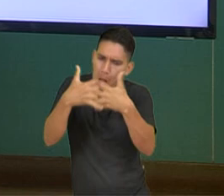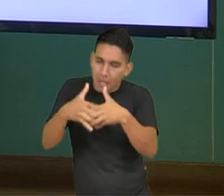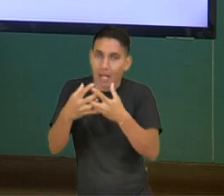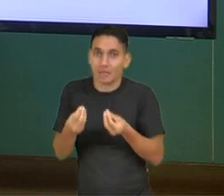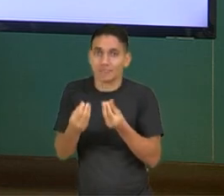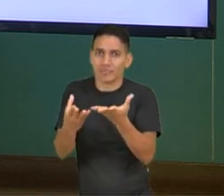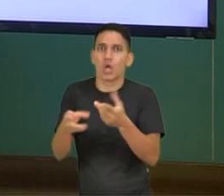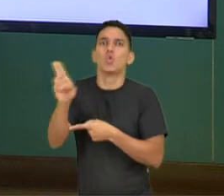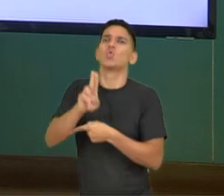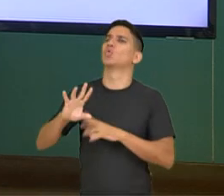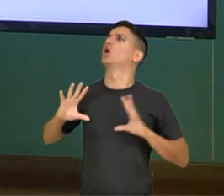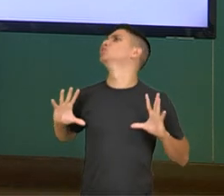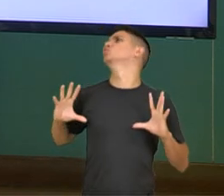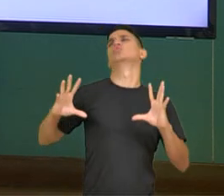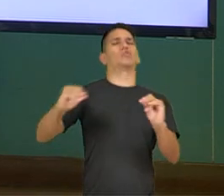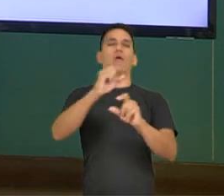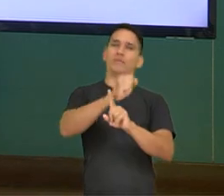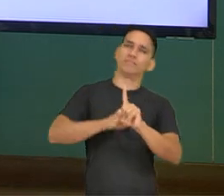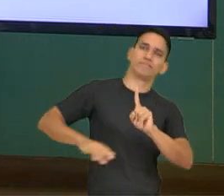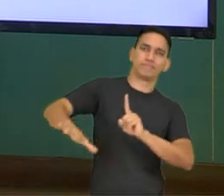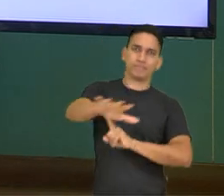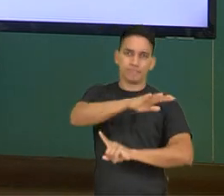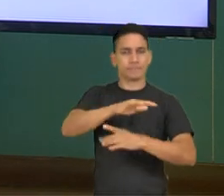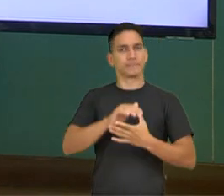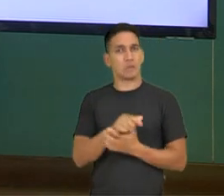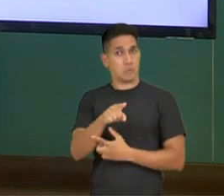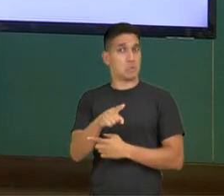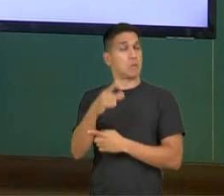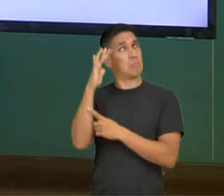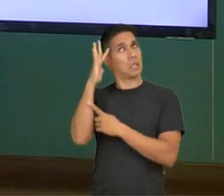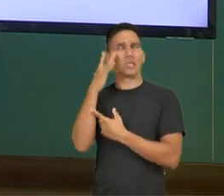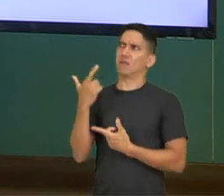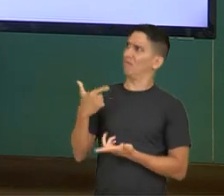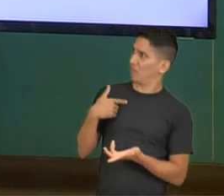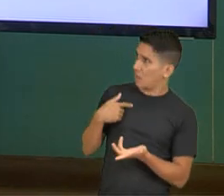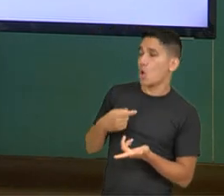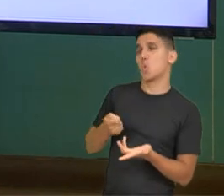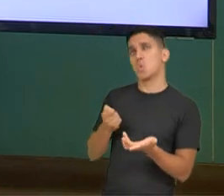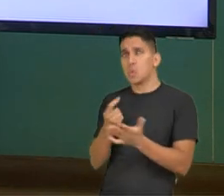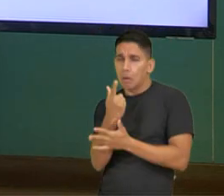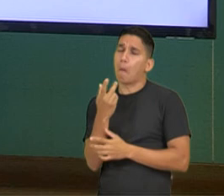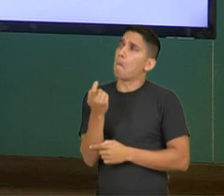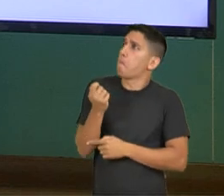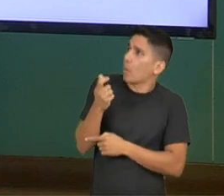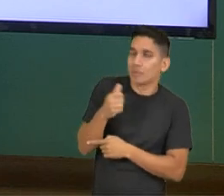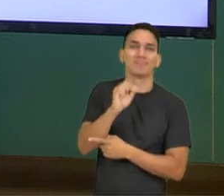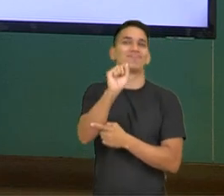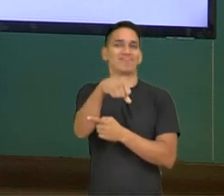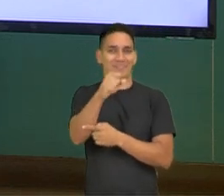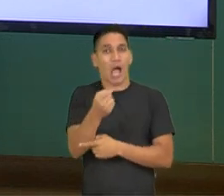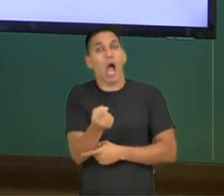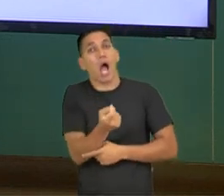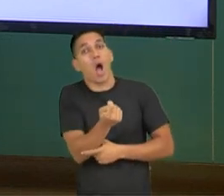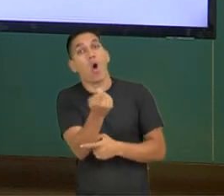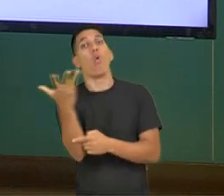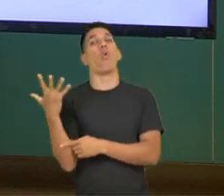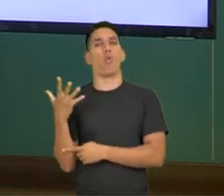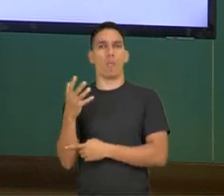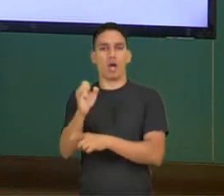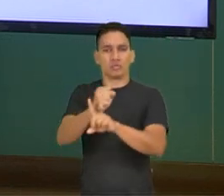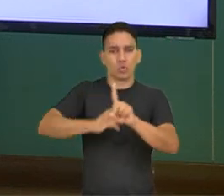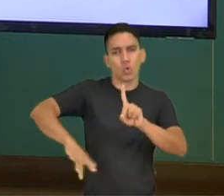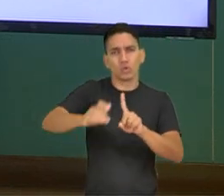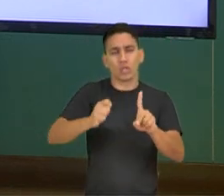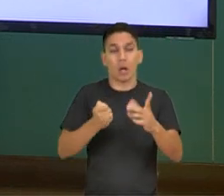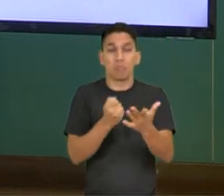consumido por toda a sociedade. Você pode dizer, eu consumo muito pouco. Sim, algumas sociedades consomem mais,